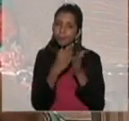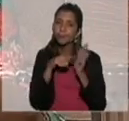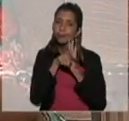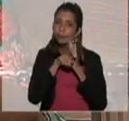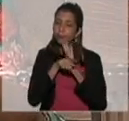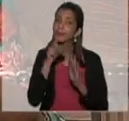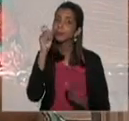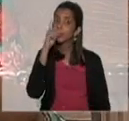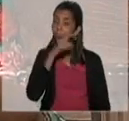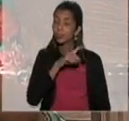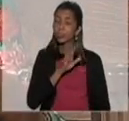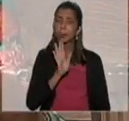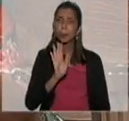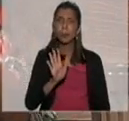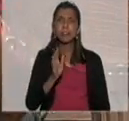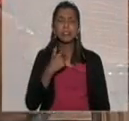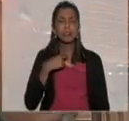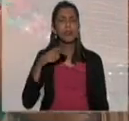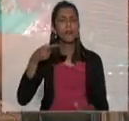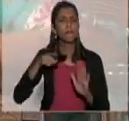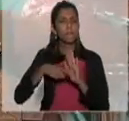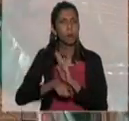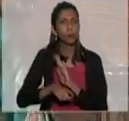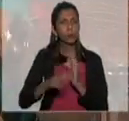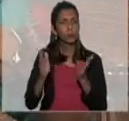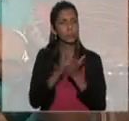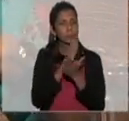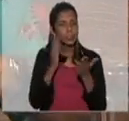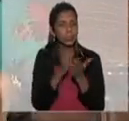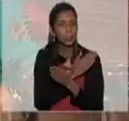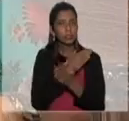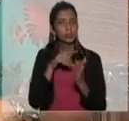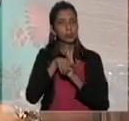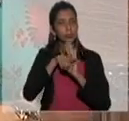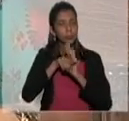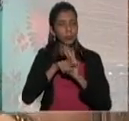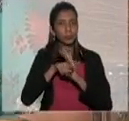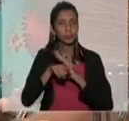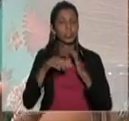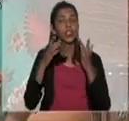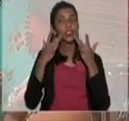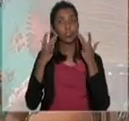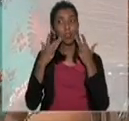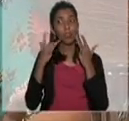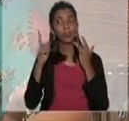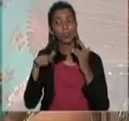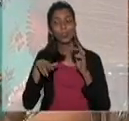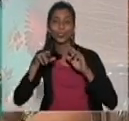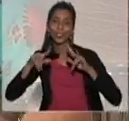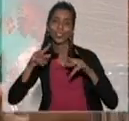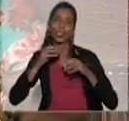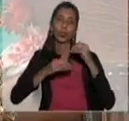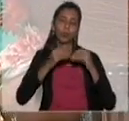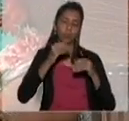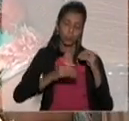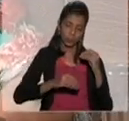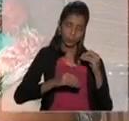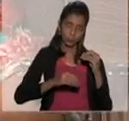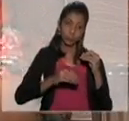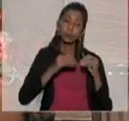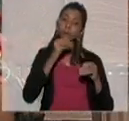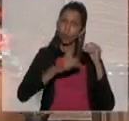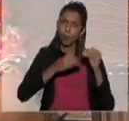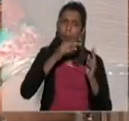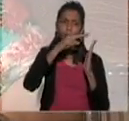foi bem complicado mas eu mergulhei em todos os livros quer dizer no teatro você faz isso é diferente do que você faz numa novela uma